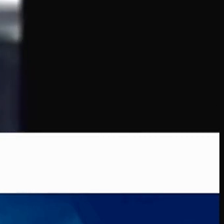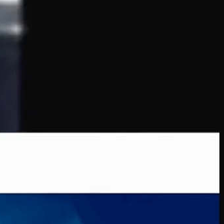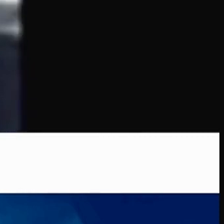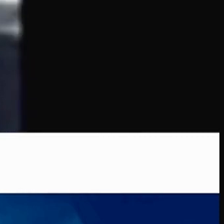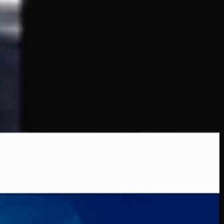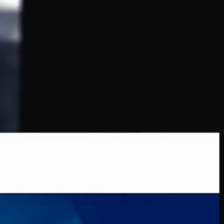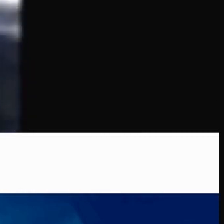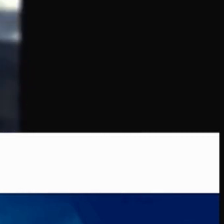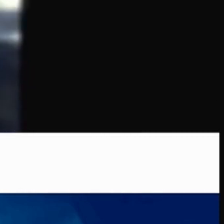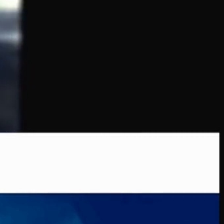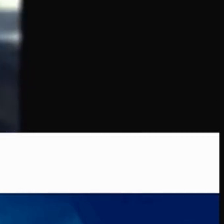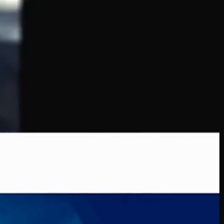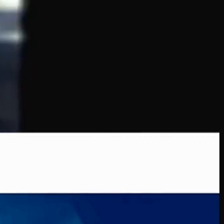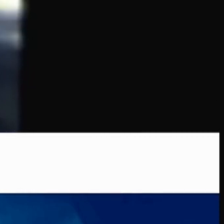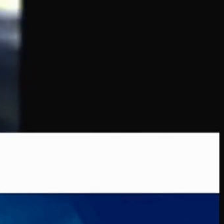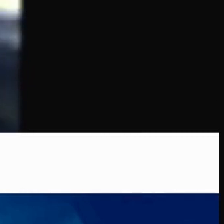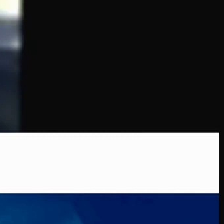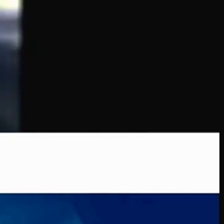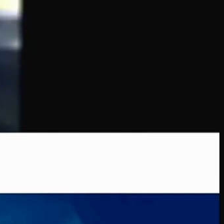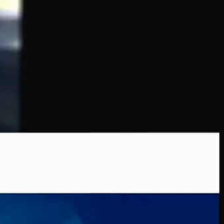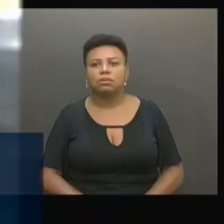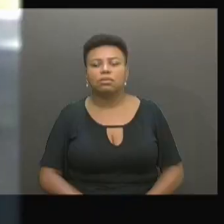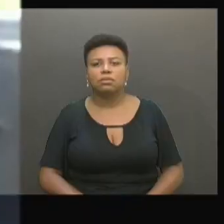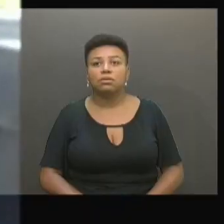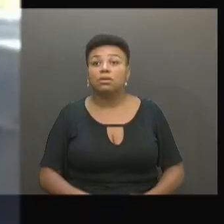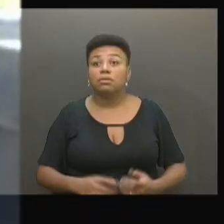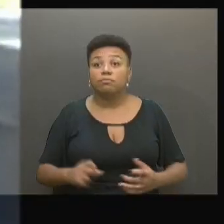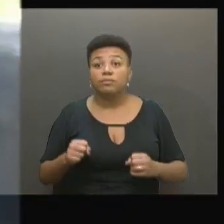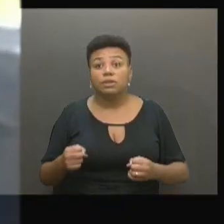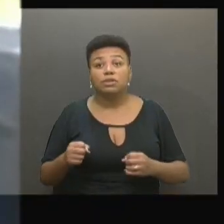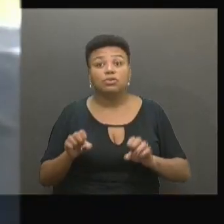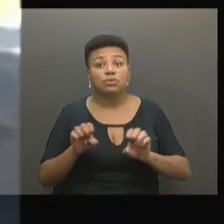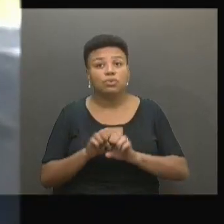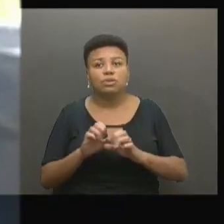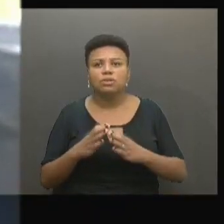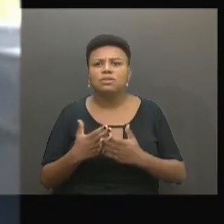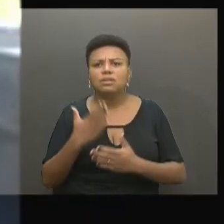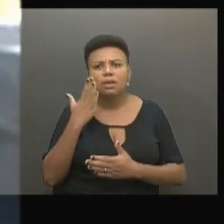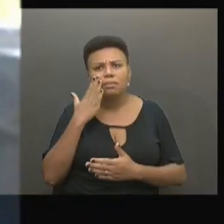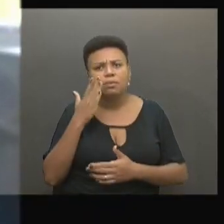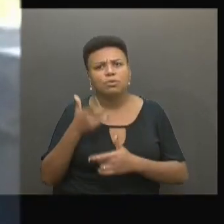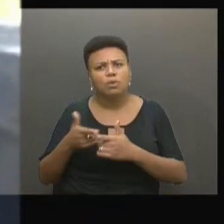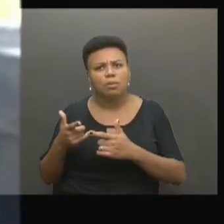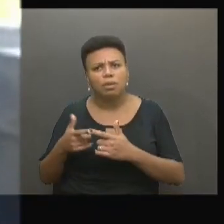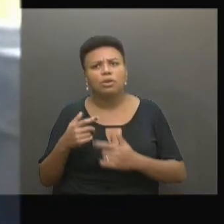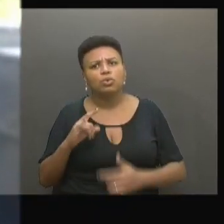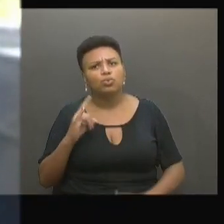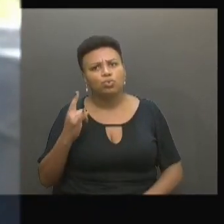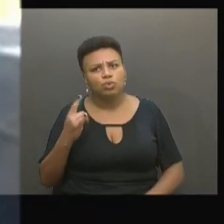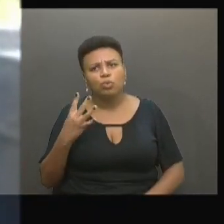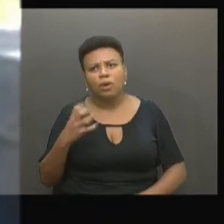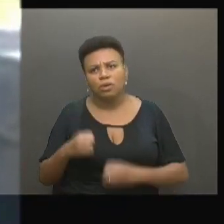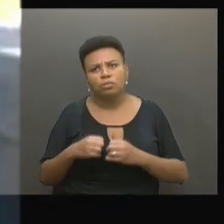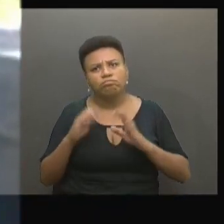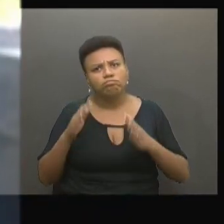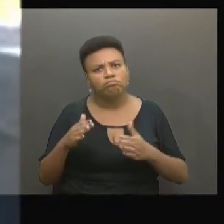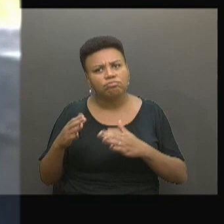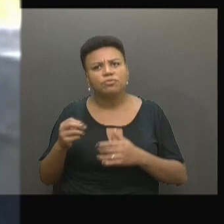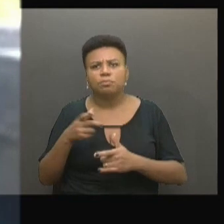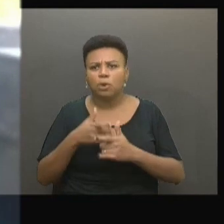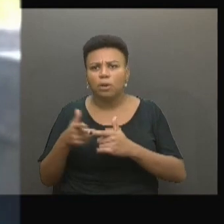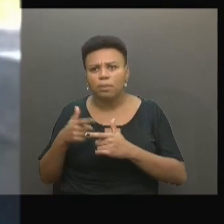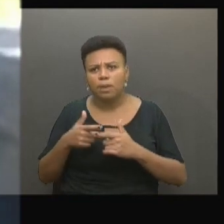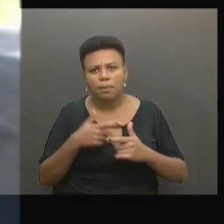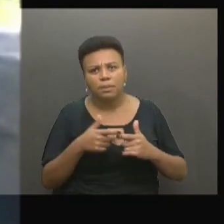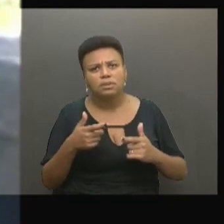específica quase uma força-tarefa em prol da estrutura das nossas escolas sabemos do problema passei os últimos 4 anos me debruçando sobre muitos